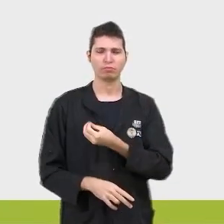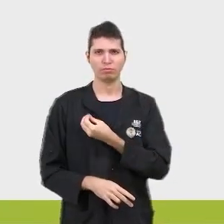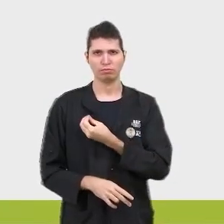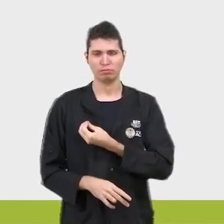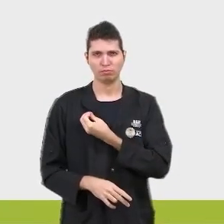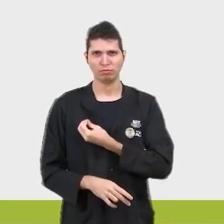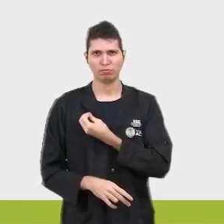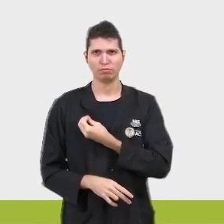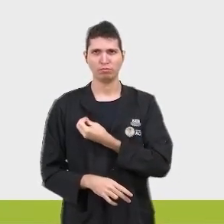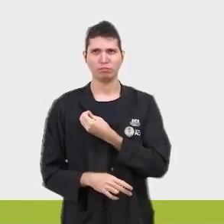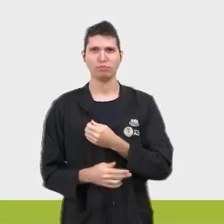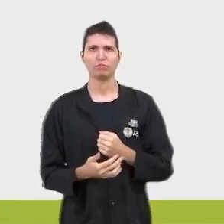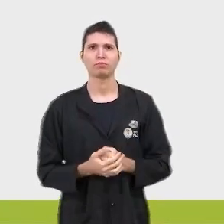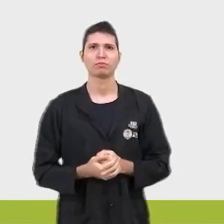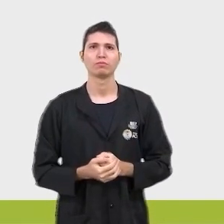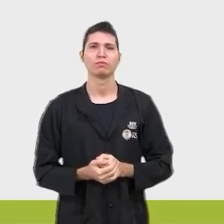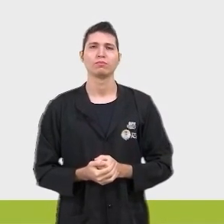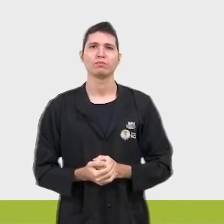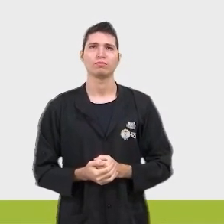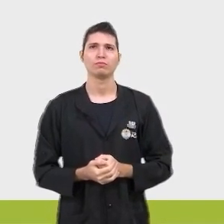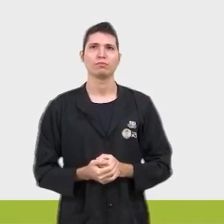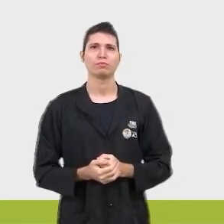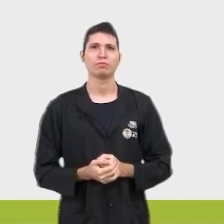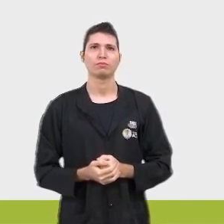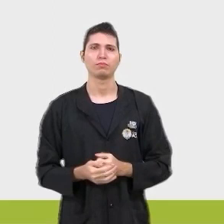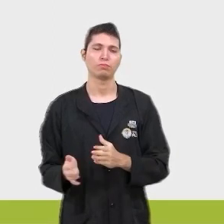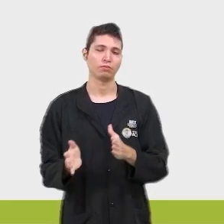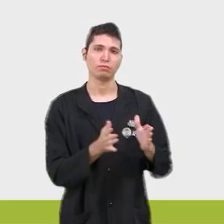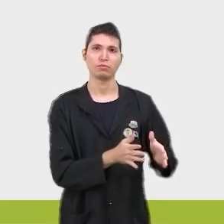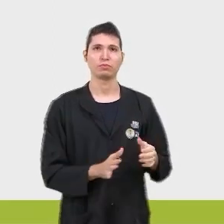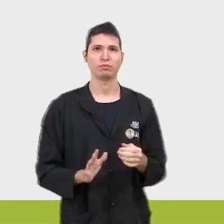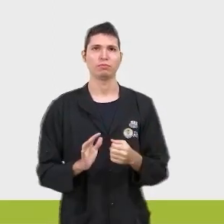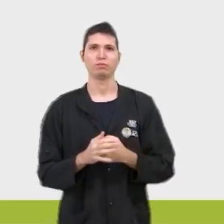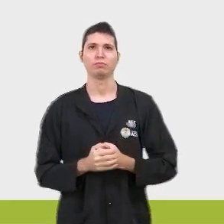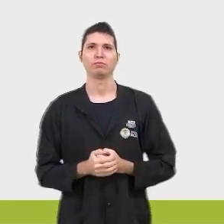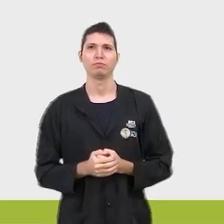Nessa questão aqui, de novo, lá, Resolva Enem